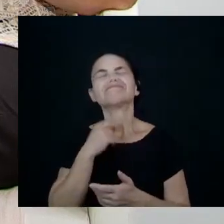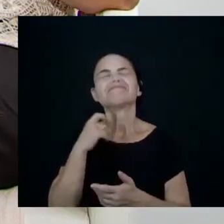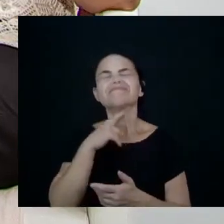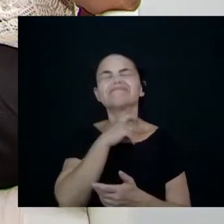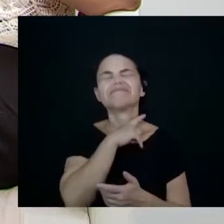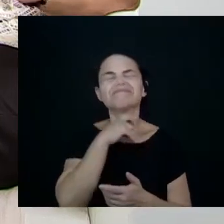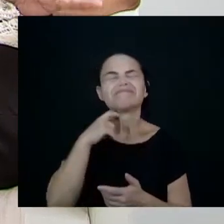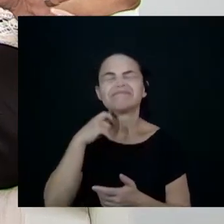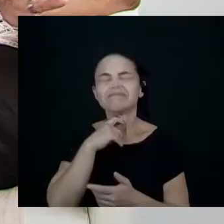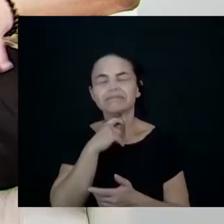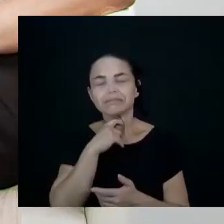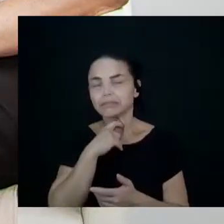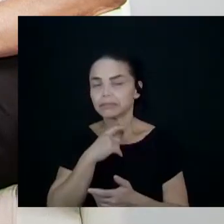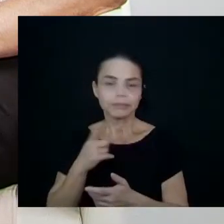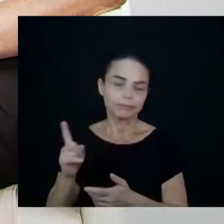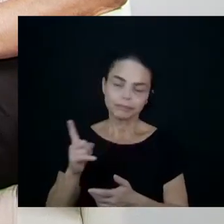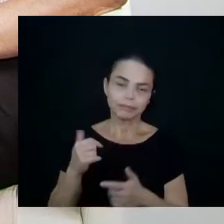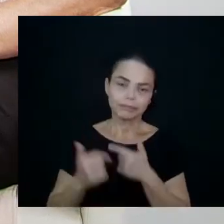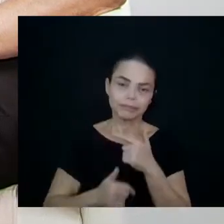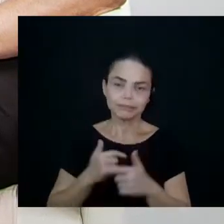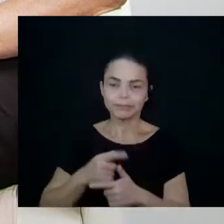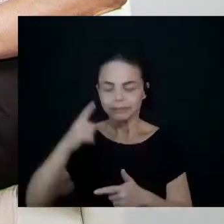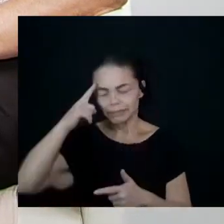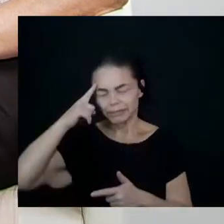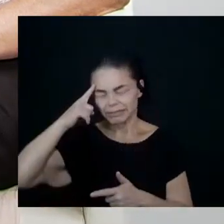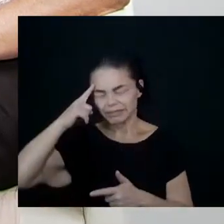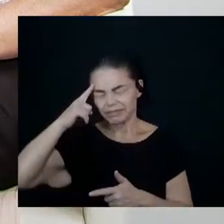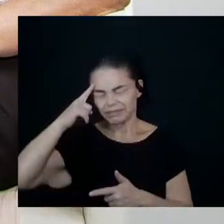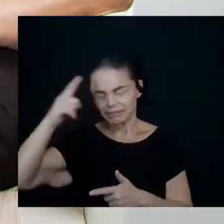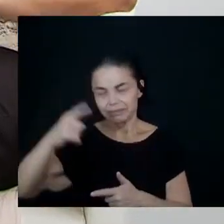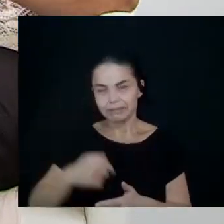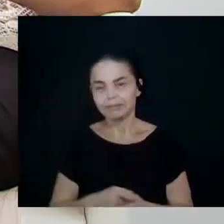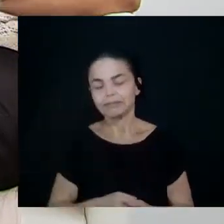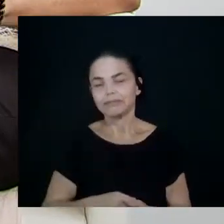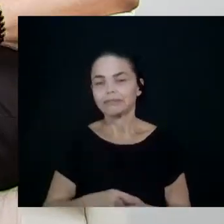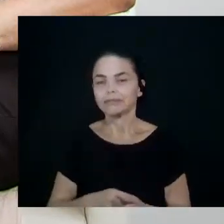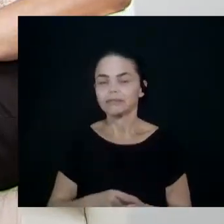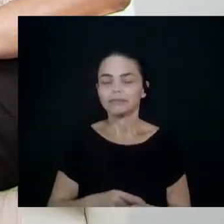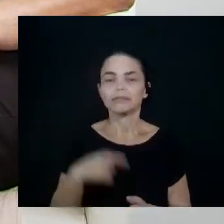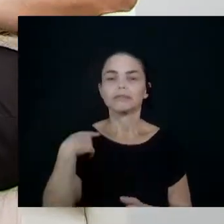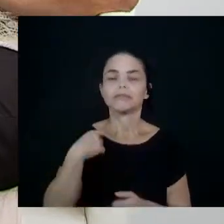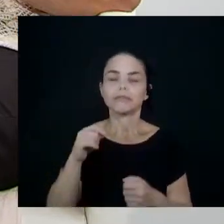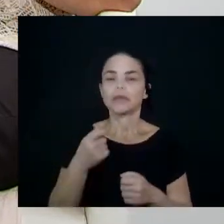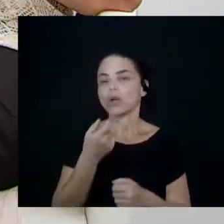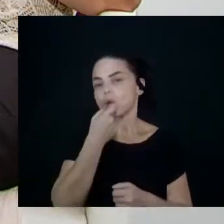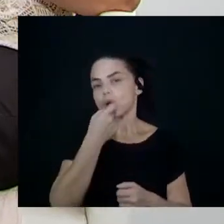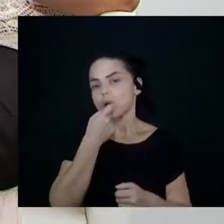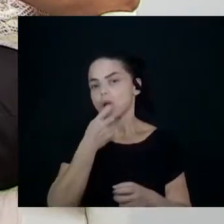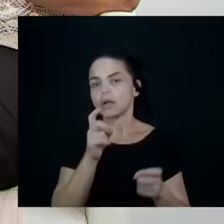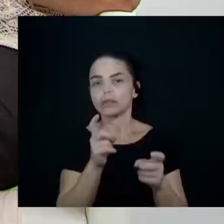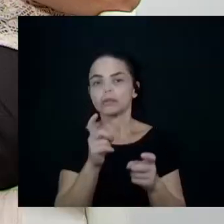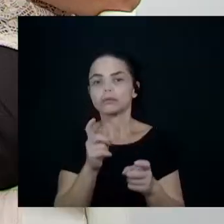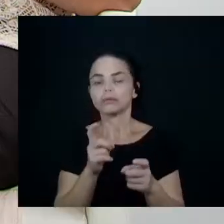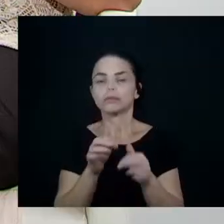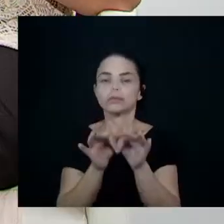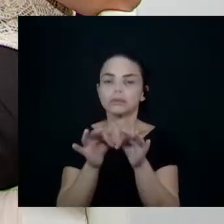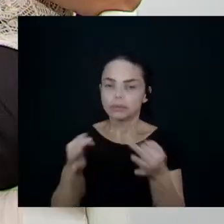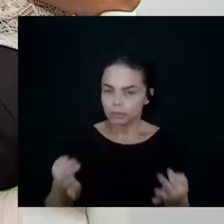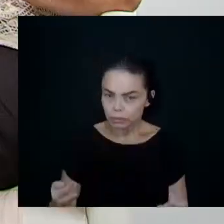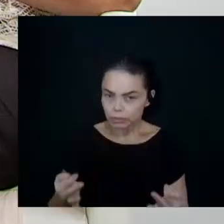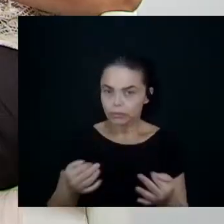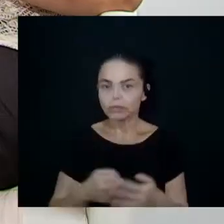vontade. Como eu deixei de trabalhar, veio essa ideia. Comecei a fazer as bolachas, a vender, tudo